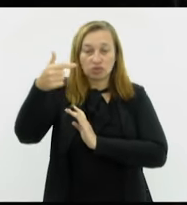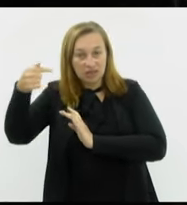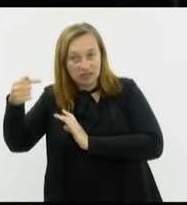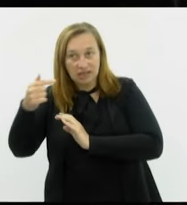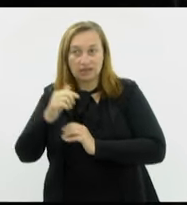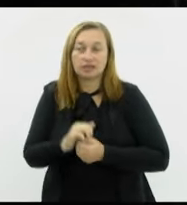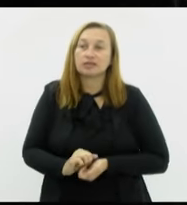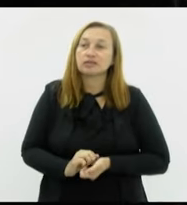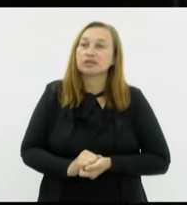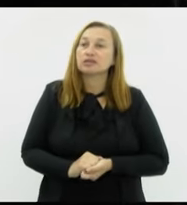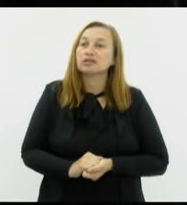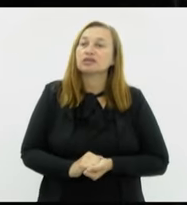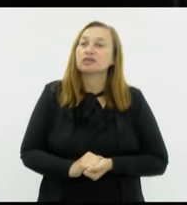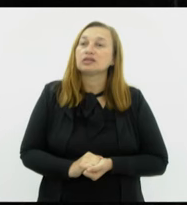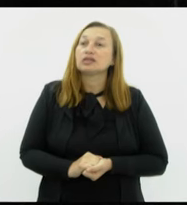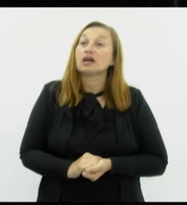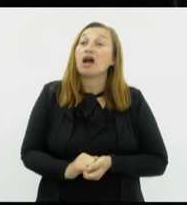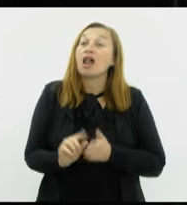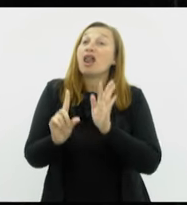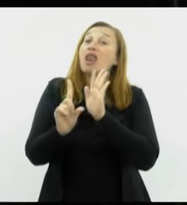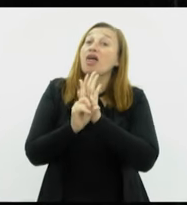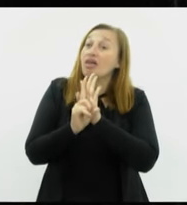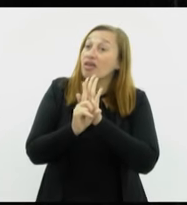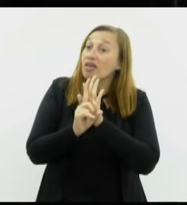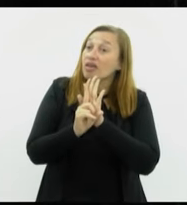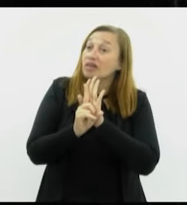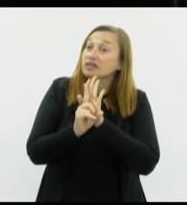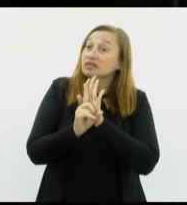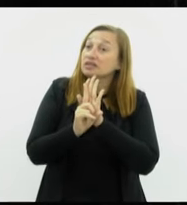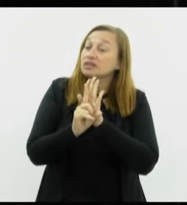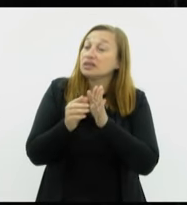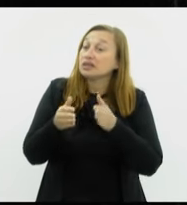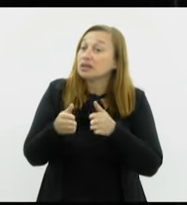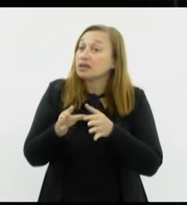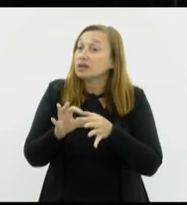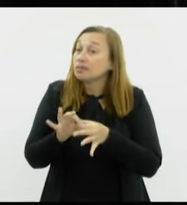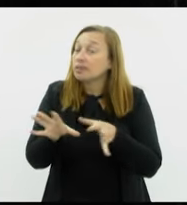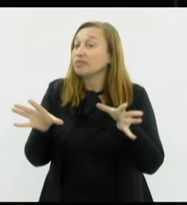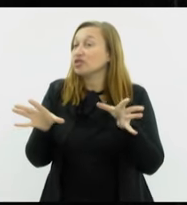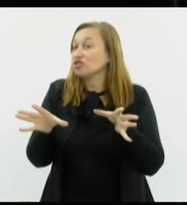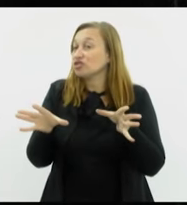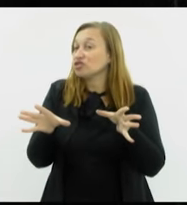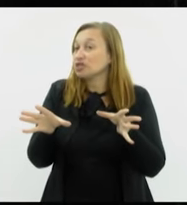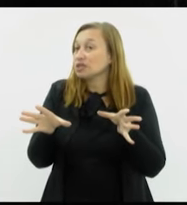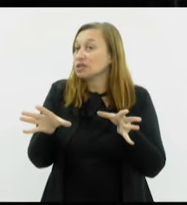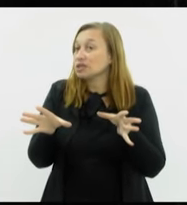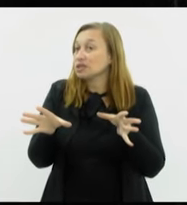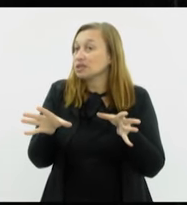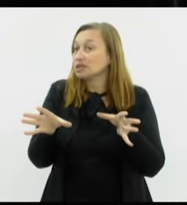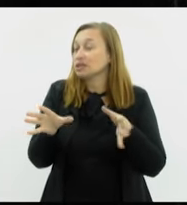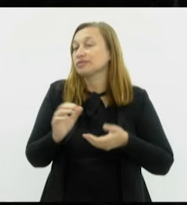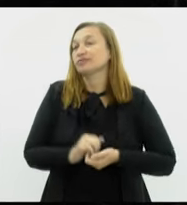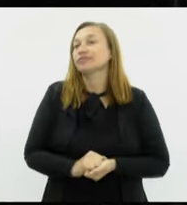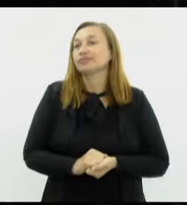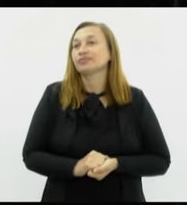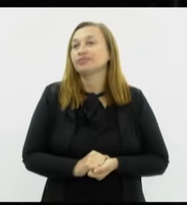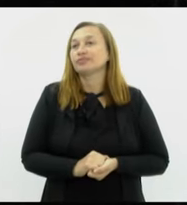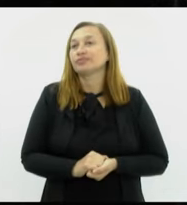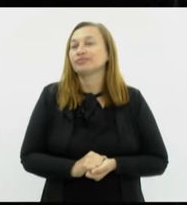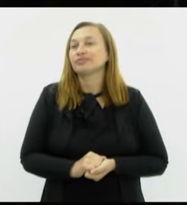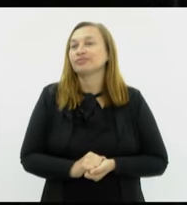2017, que foi a lei que permitia que